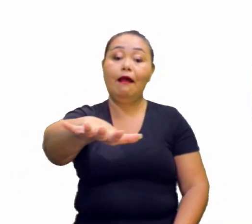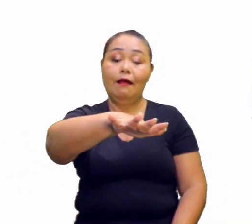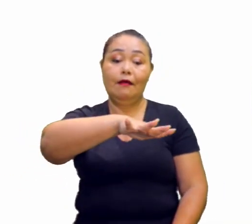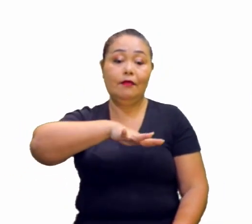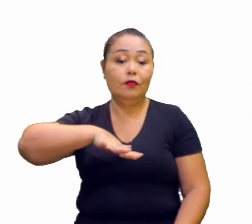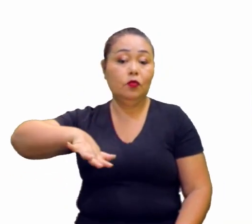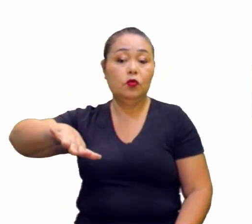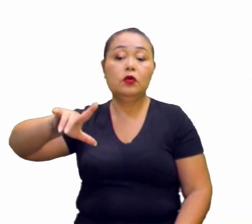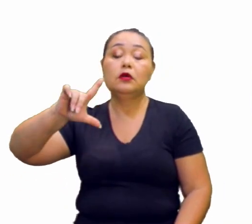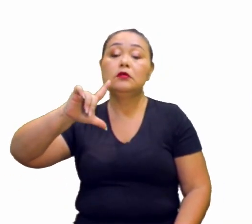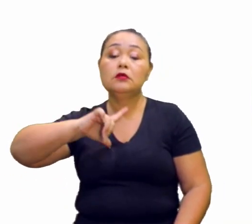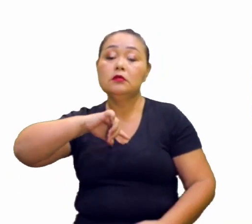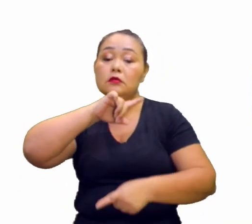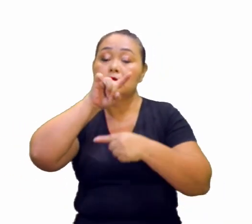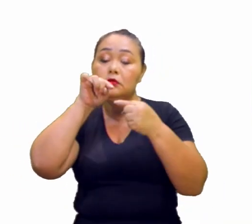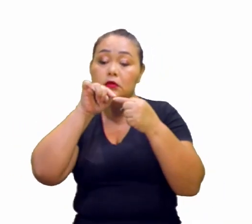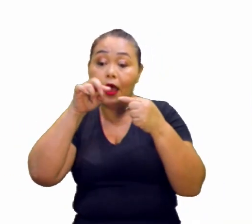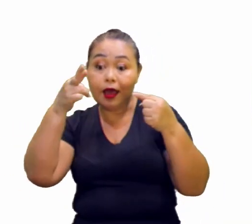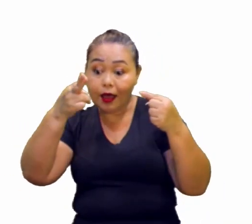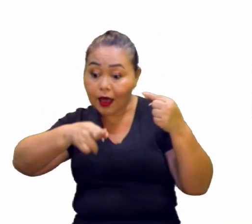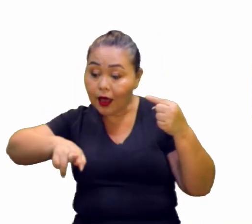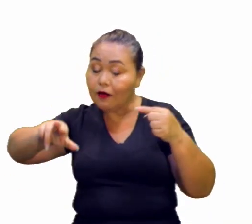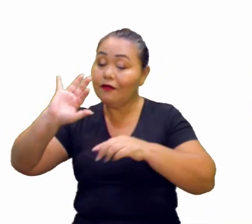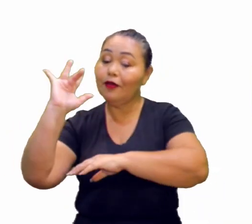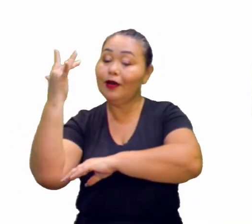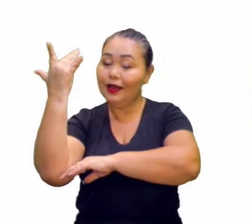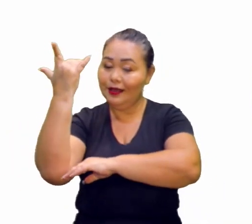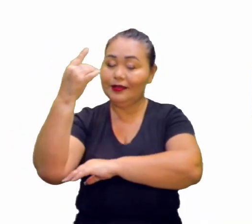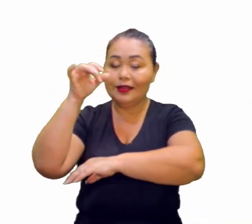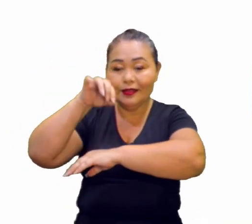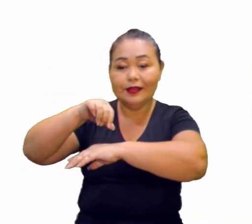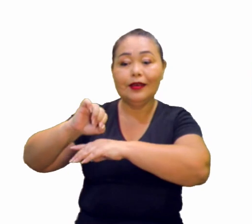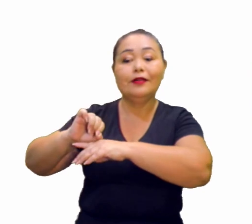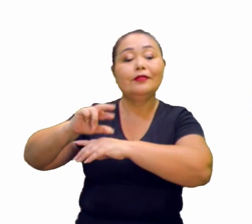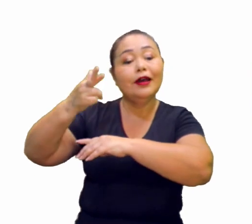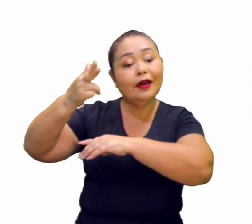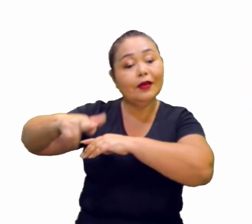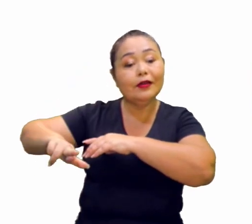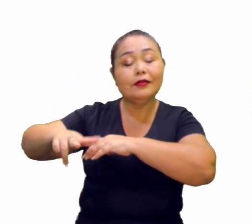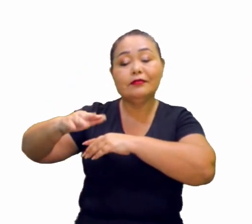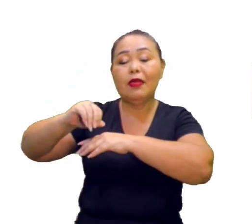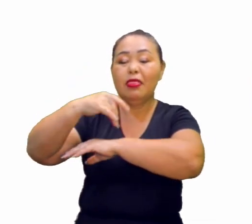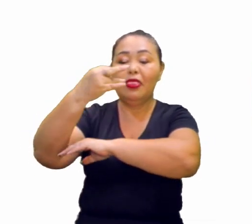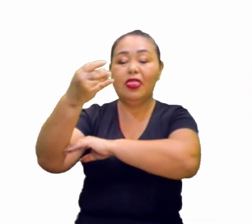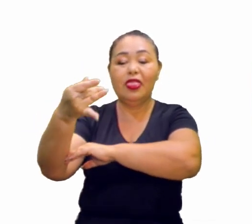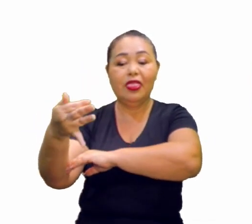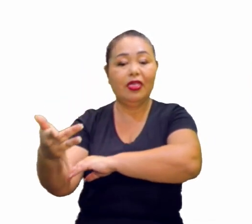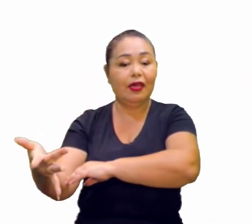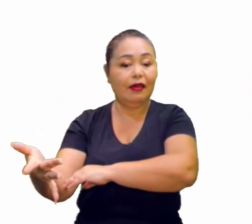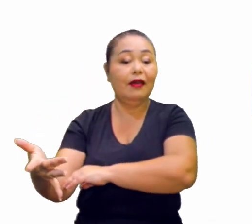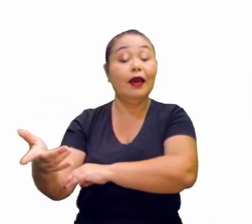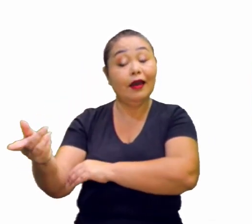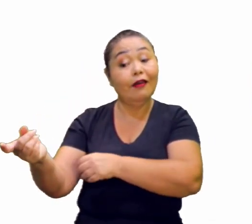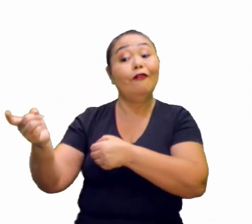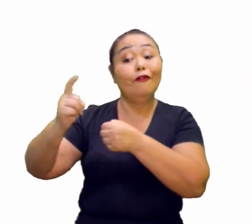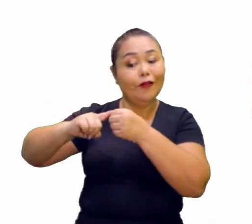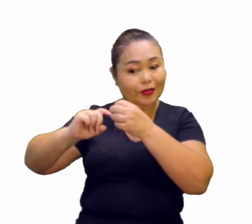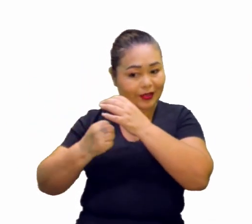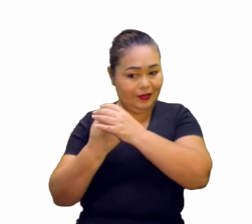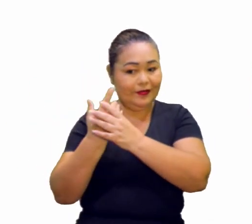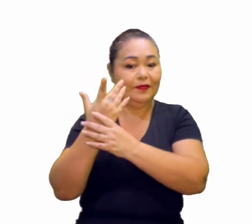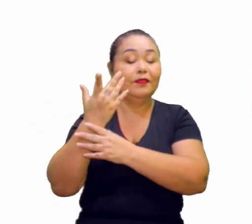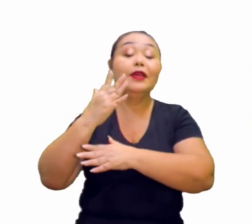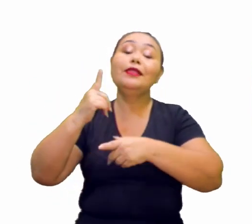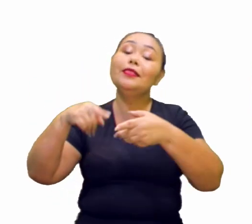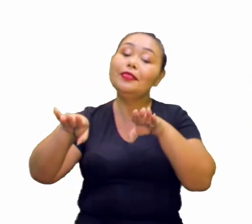tem o intuito de fazer a restauração da floresta, a recuperação de áreas degradadas, né, e também o desenvolvimento de